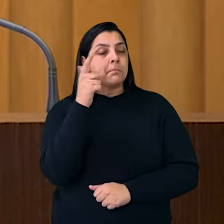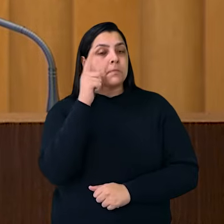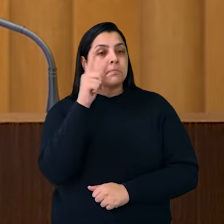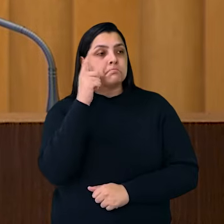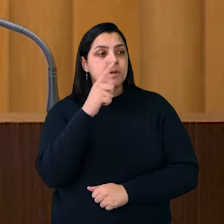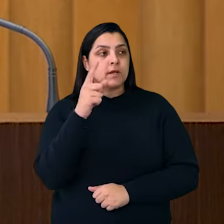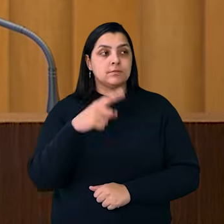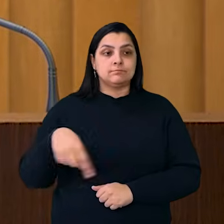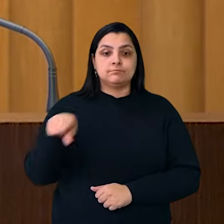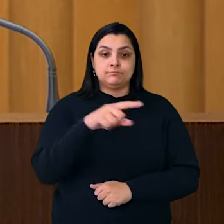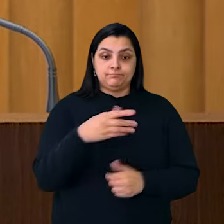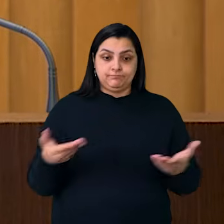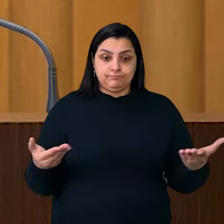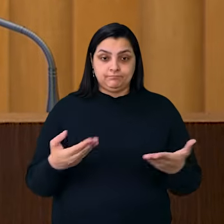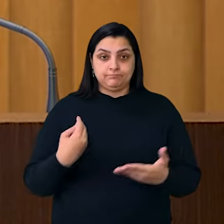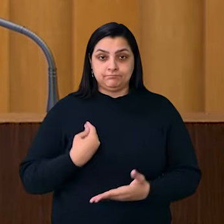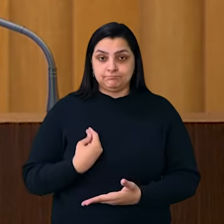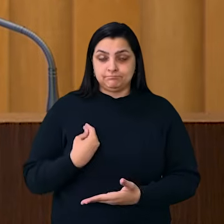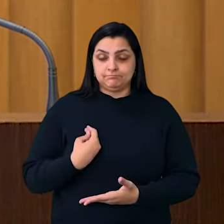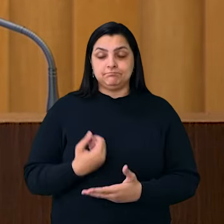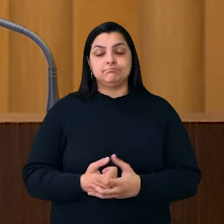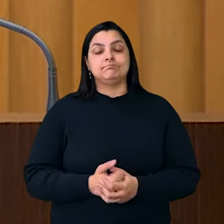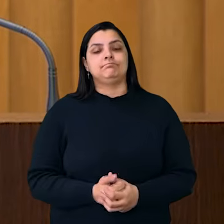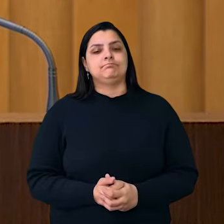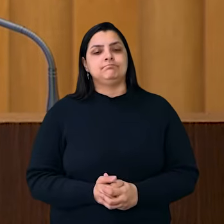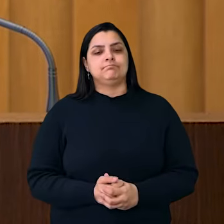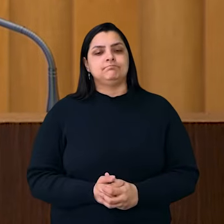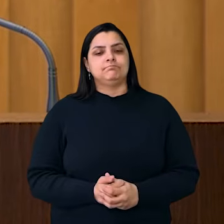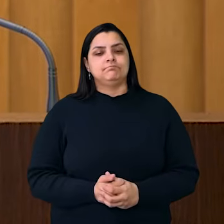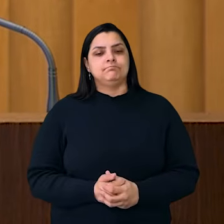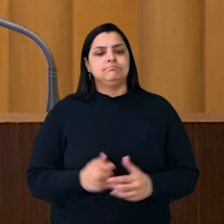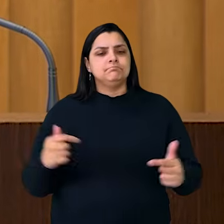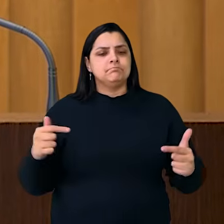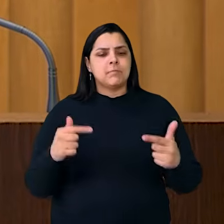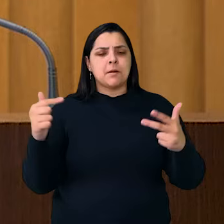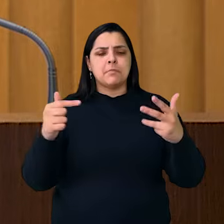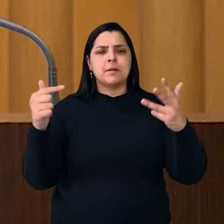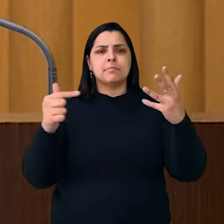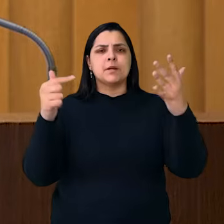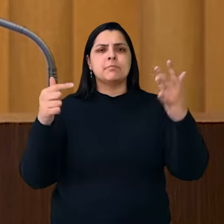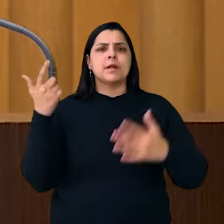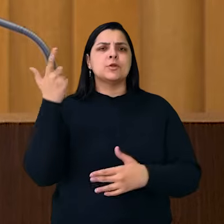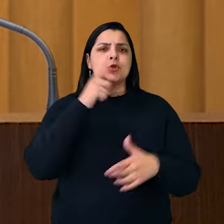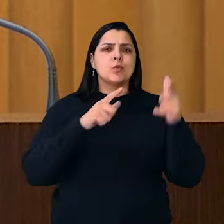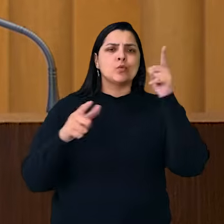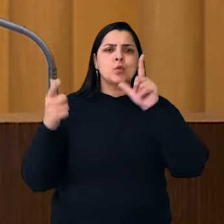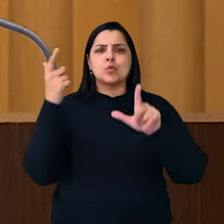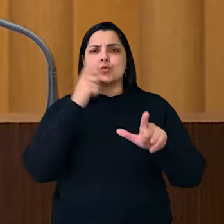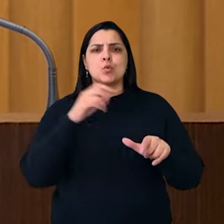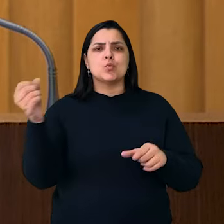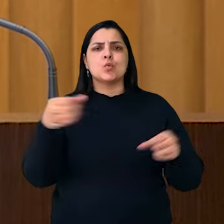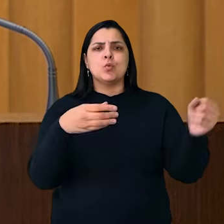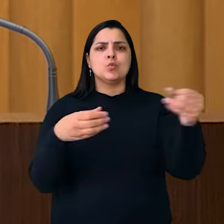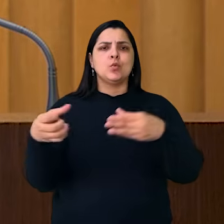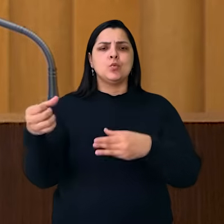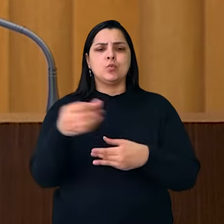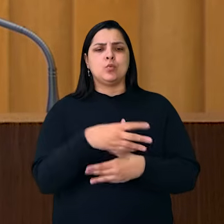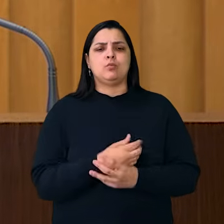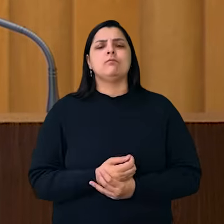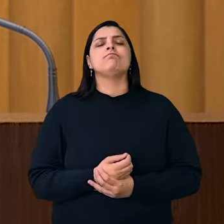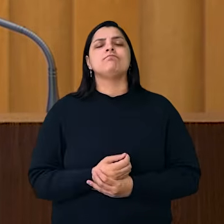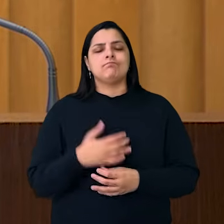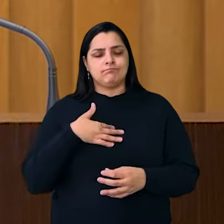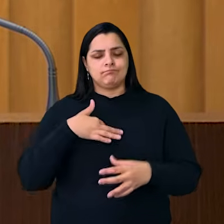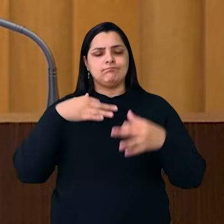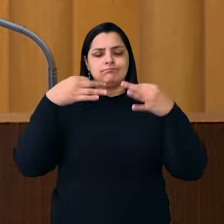que nós conquistamos sejam ampliadas com novas conquistas, que assim